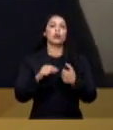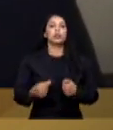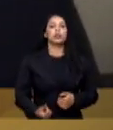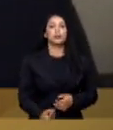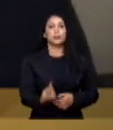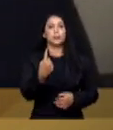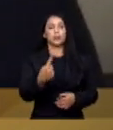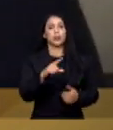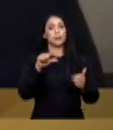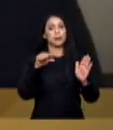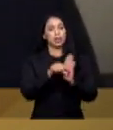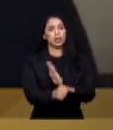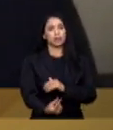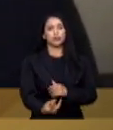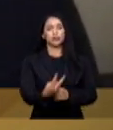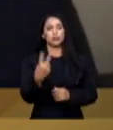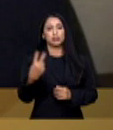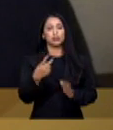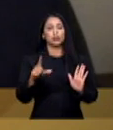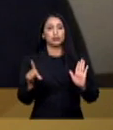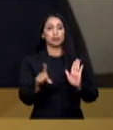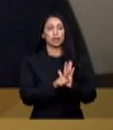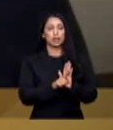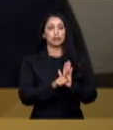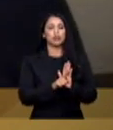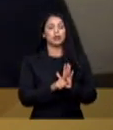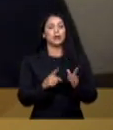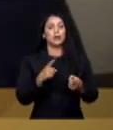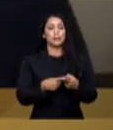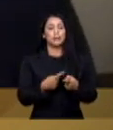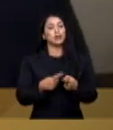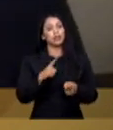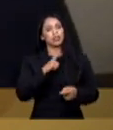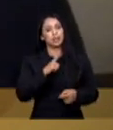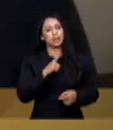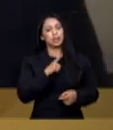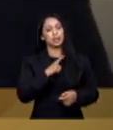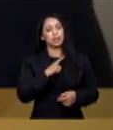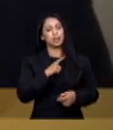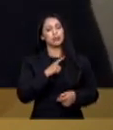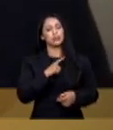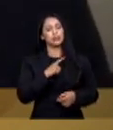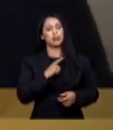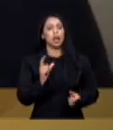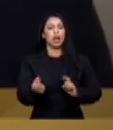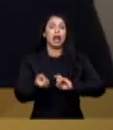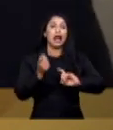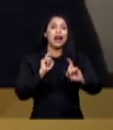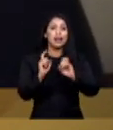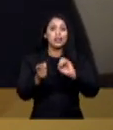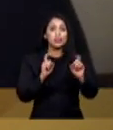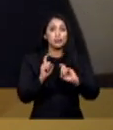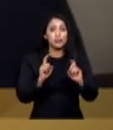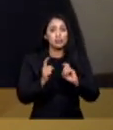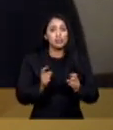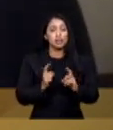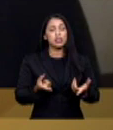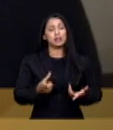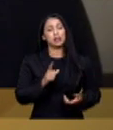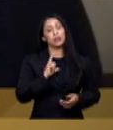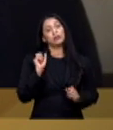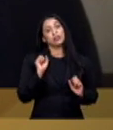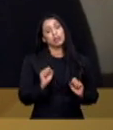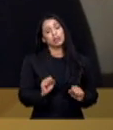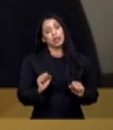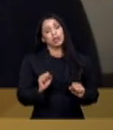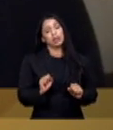1º, parágrafo 2º da lei impugnada, porque aí nós temos atos de gestão comercial que,